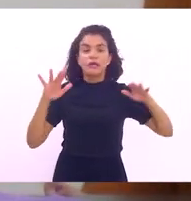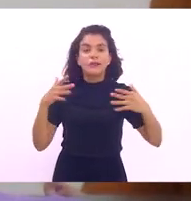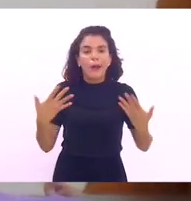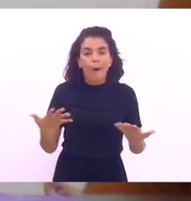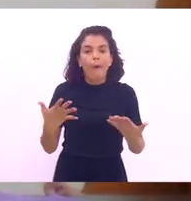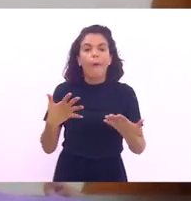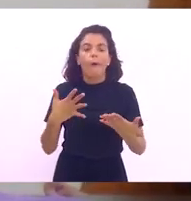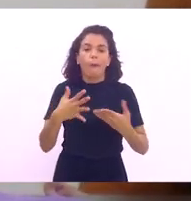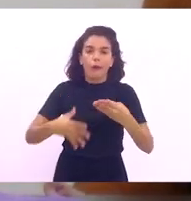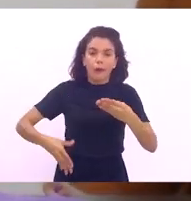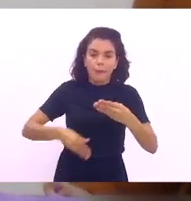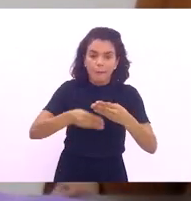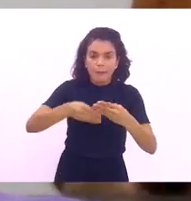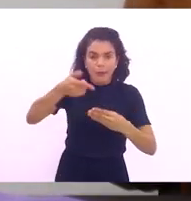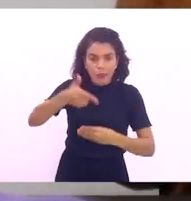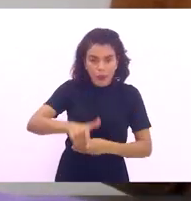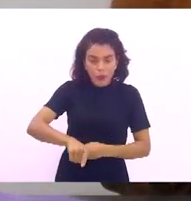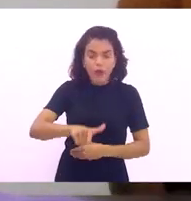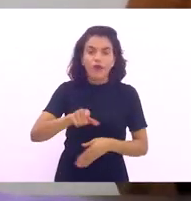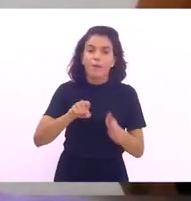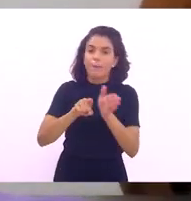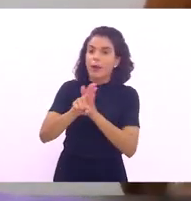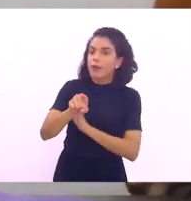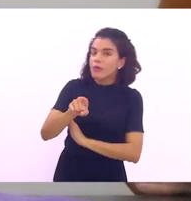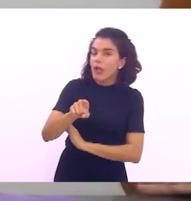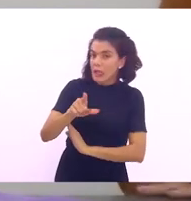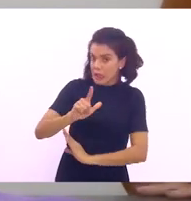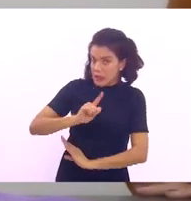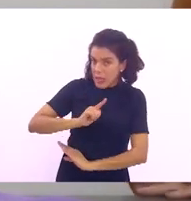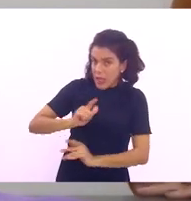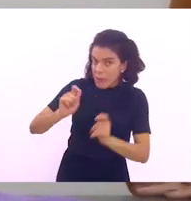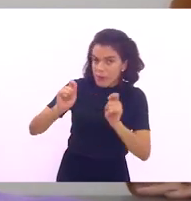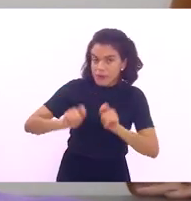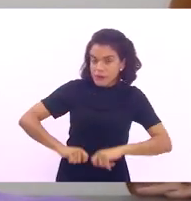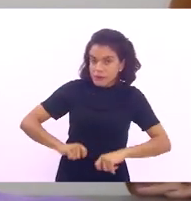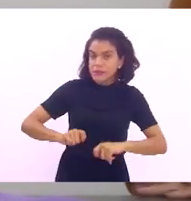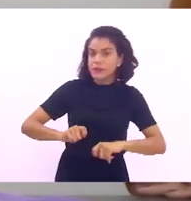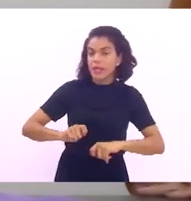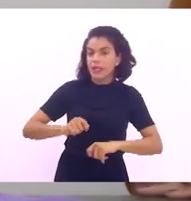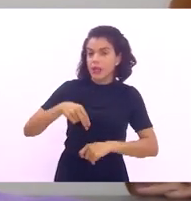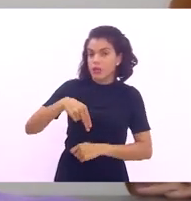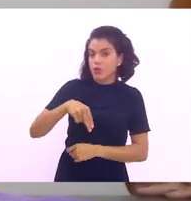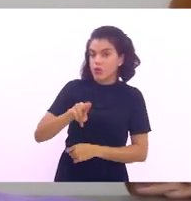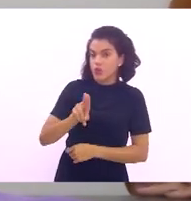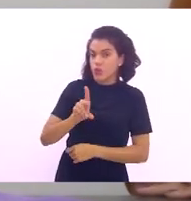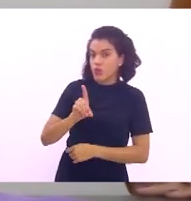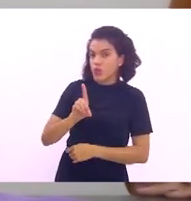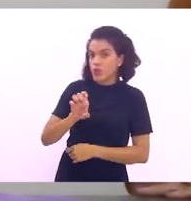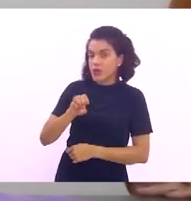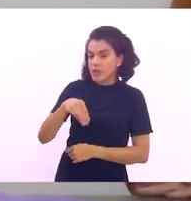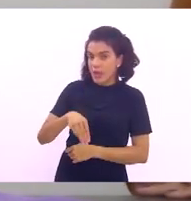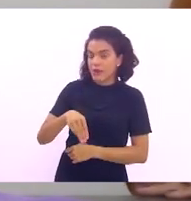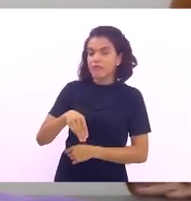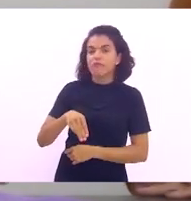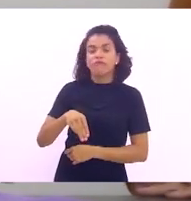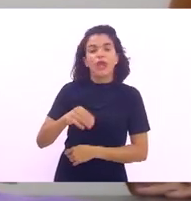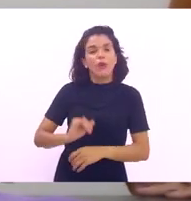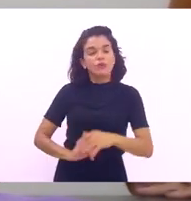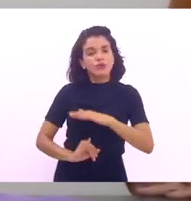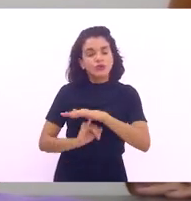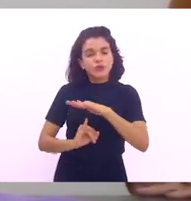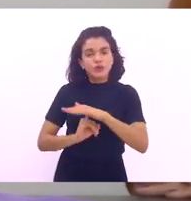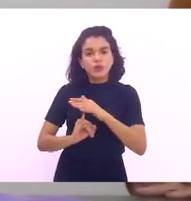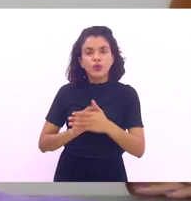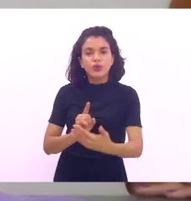colocar né é mais uma vez a pergunta se existe a possibilidade da nudem né que é um órgão que acolhe essa